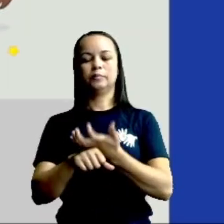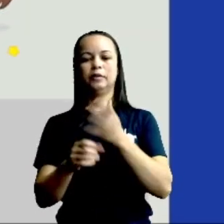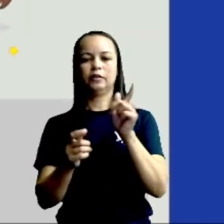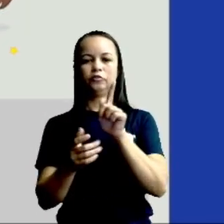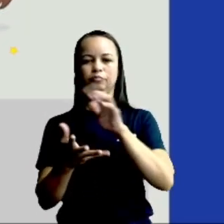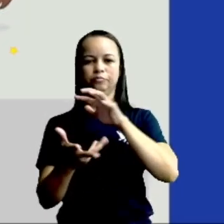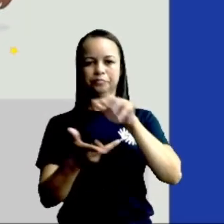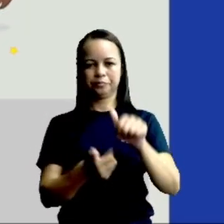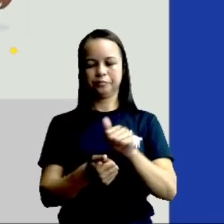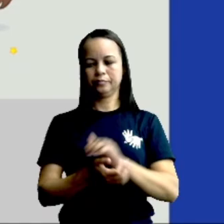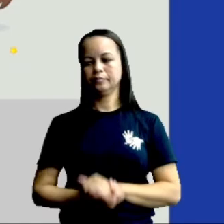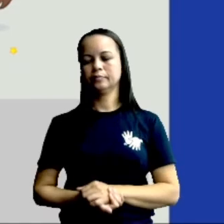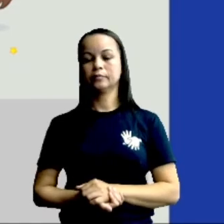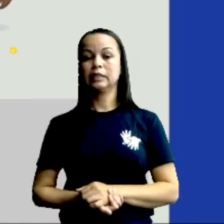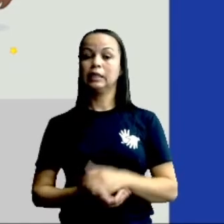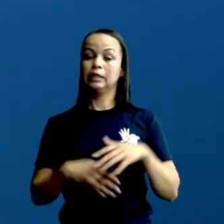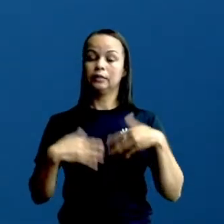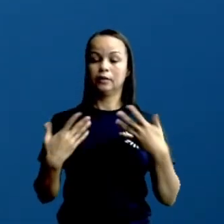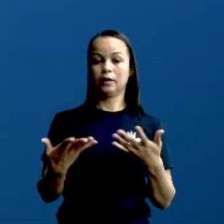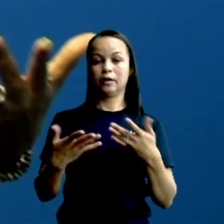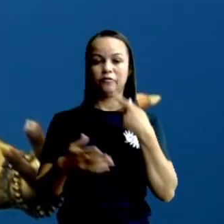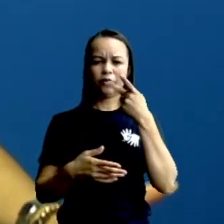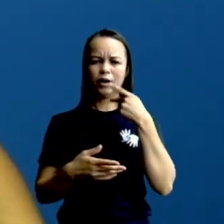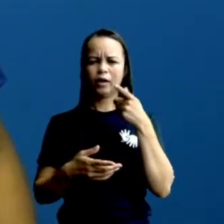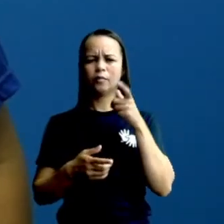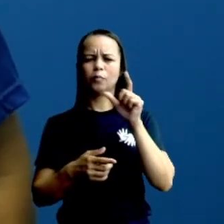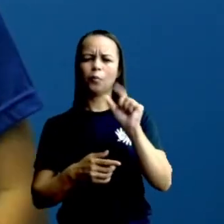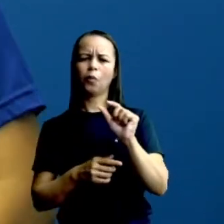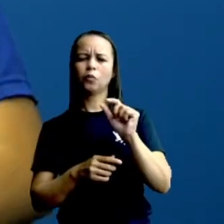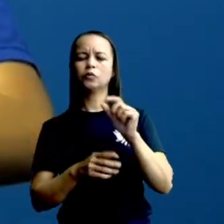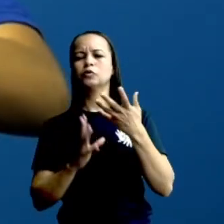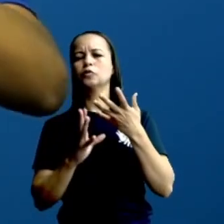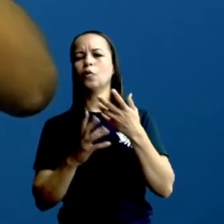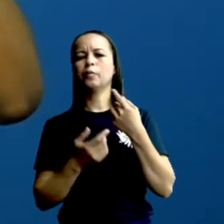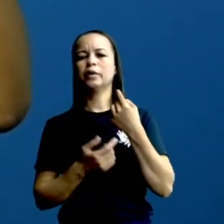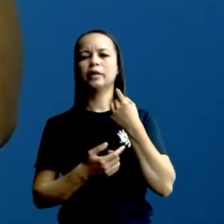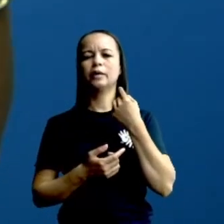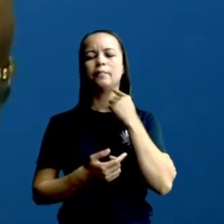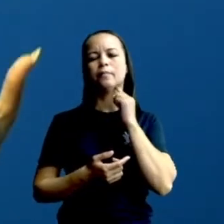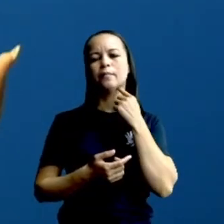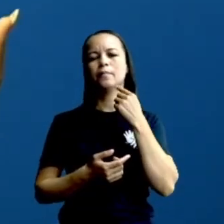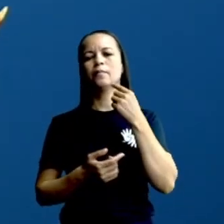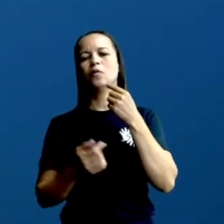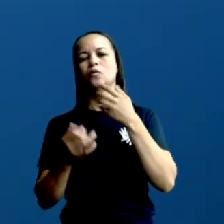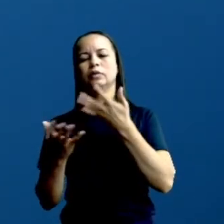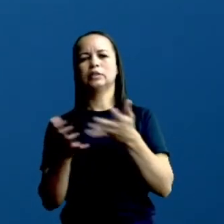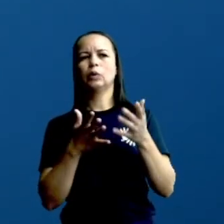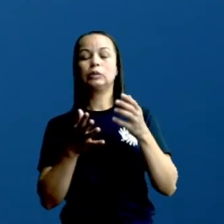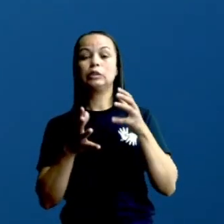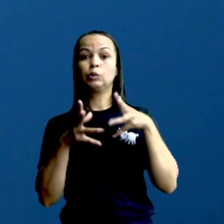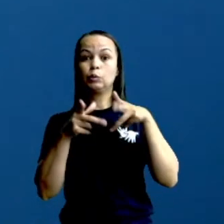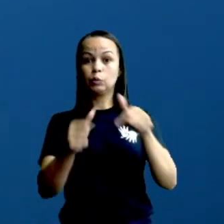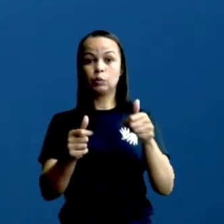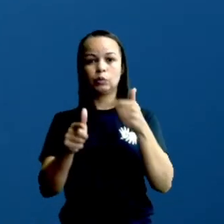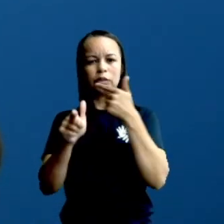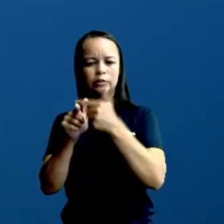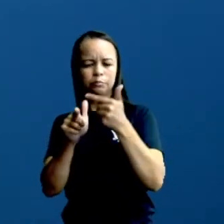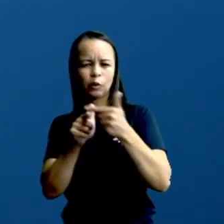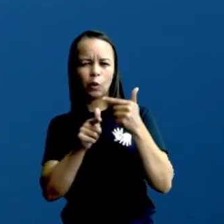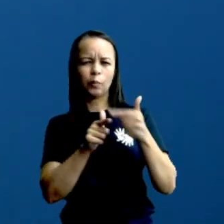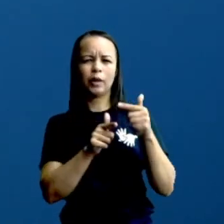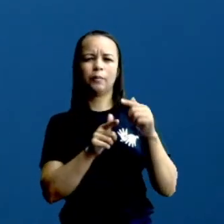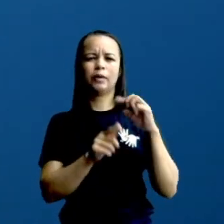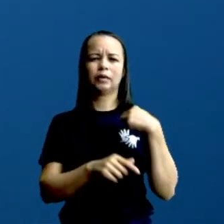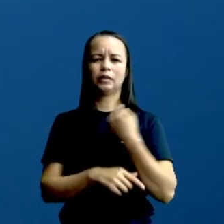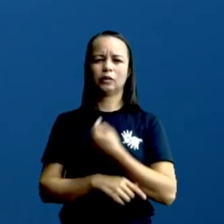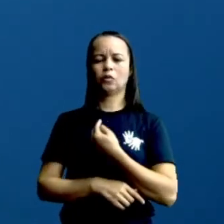E aí, minha gente, falamos, né, um pouquinho sobre poluição, de tudo que isso provoca e tem consequências na